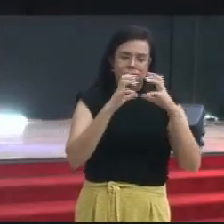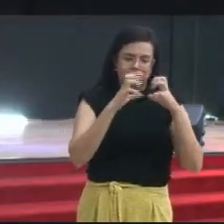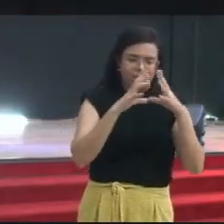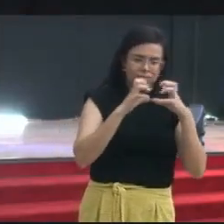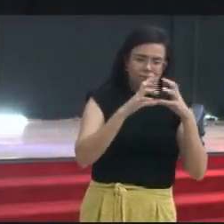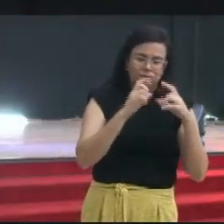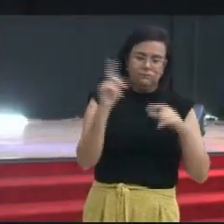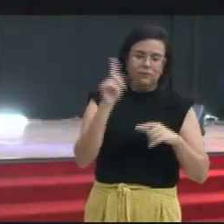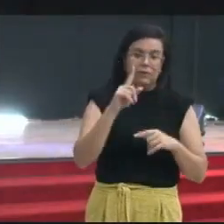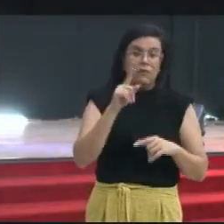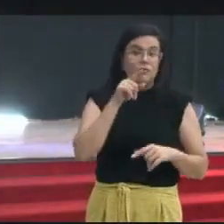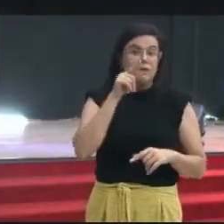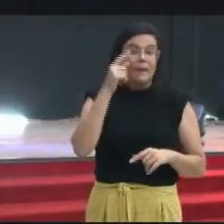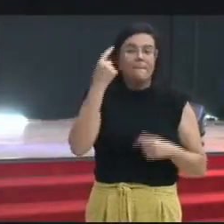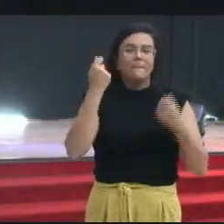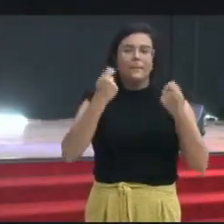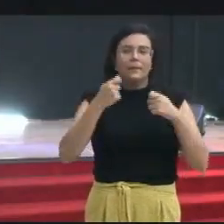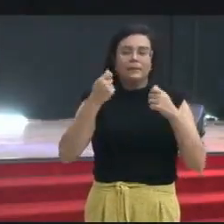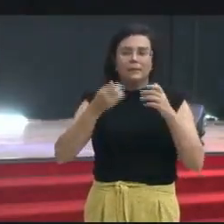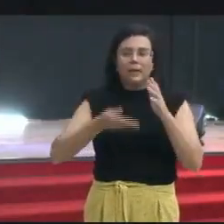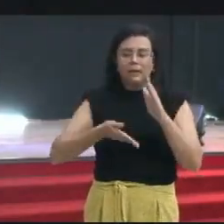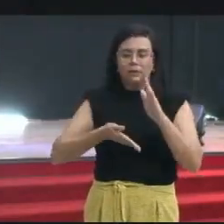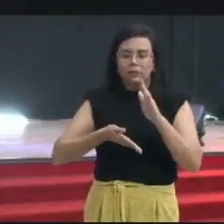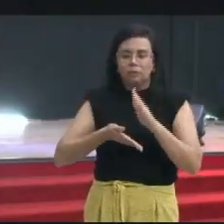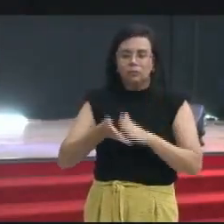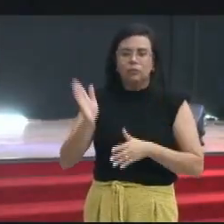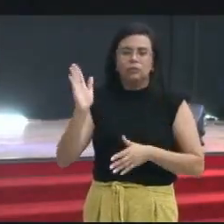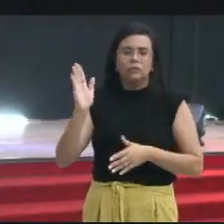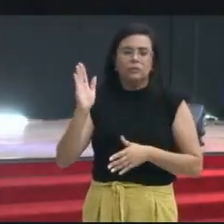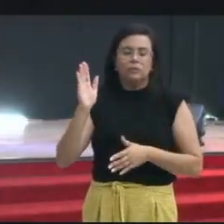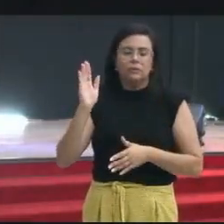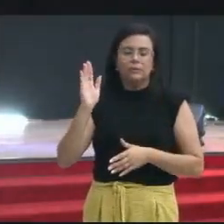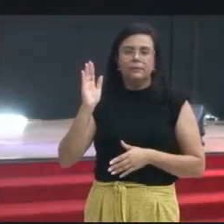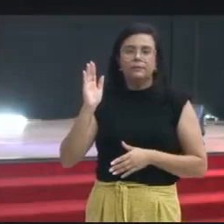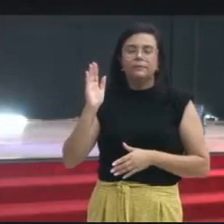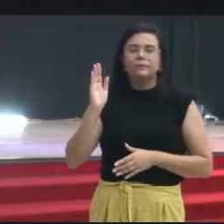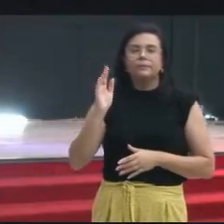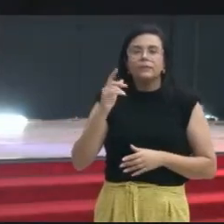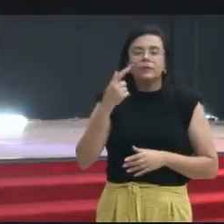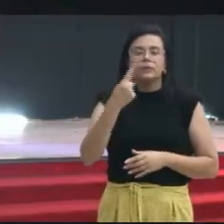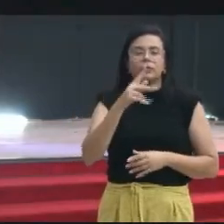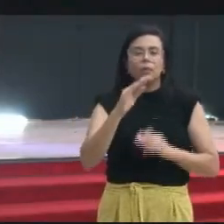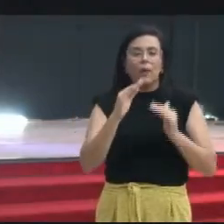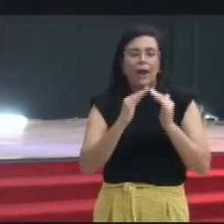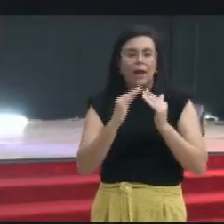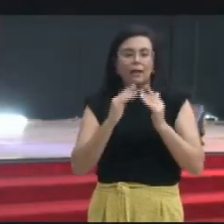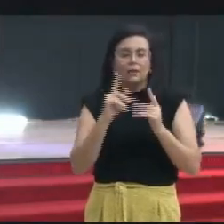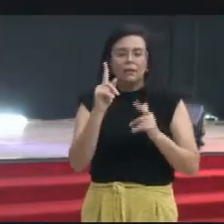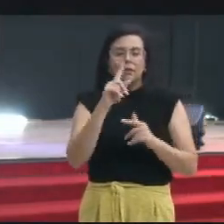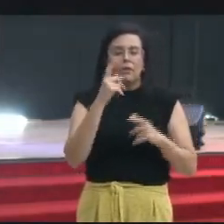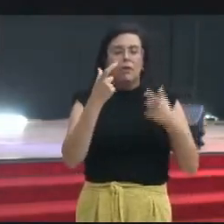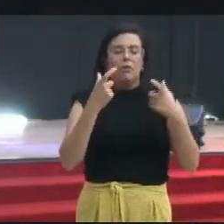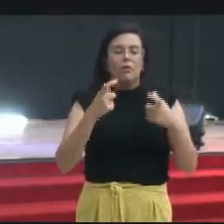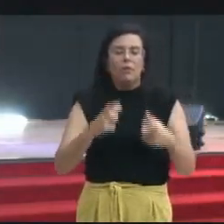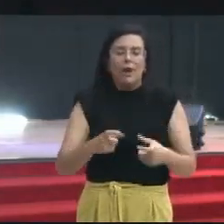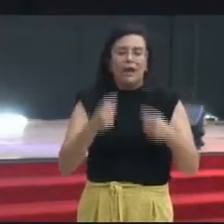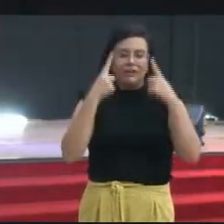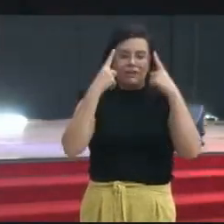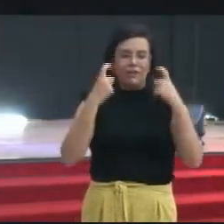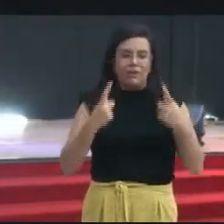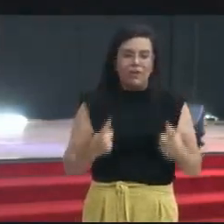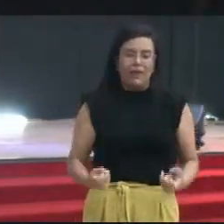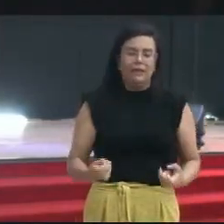de confusão. Não, seu lar não é um lugar de briga, de contenda, de violência,